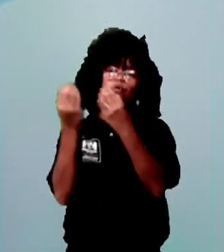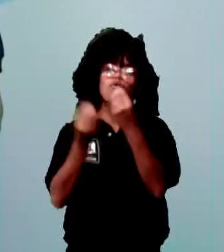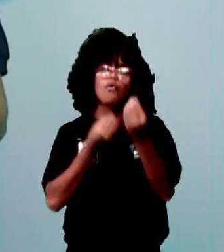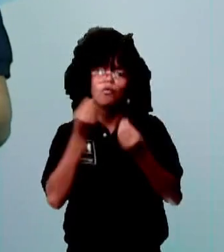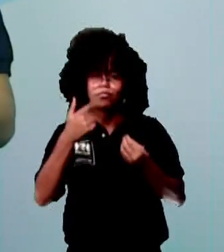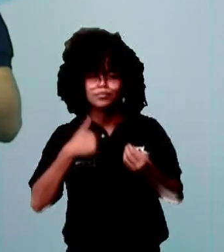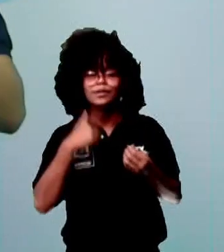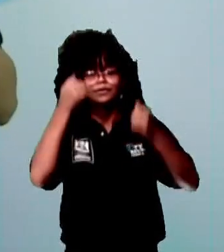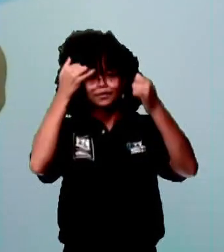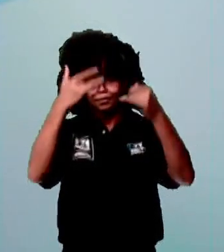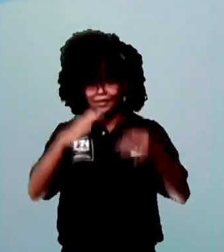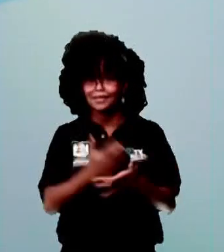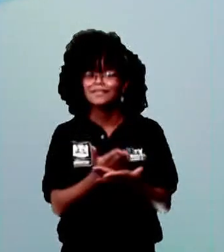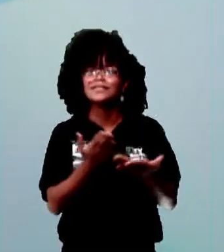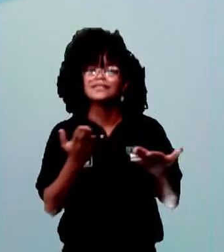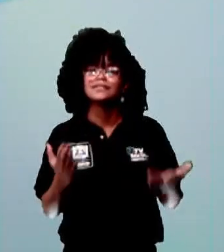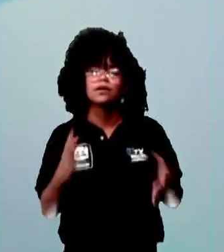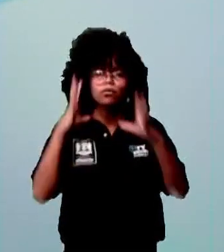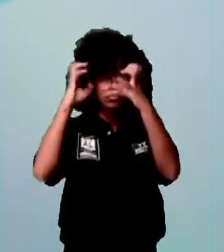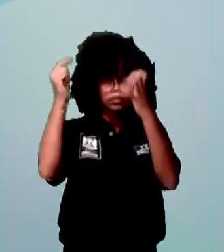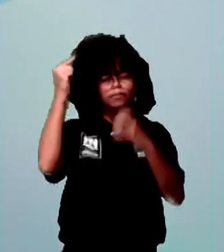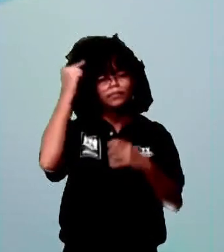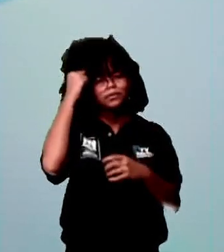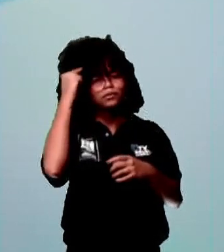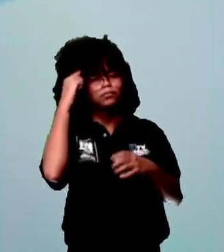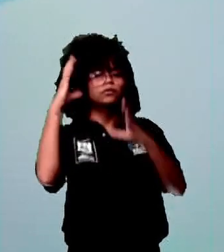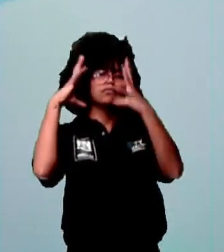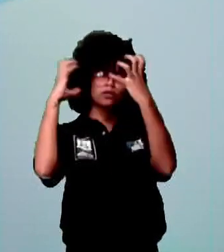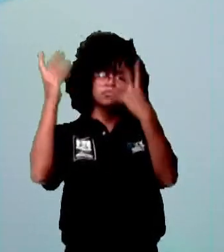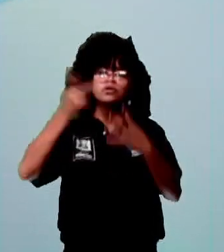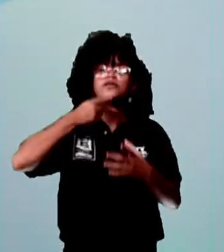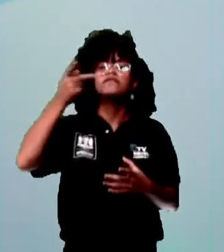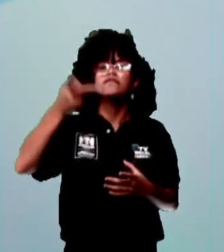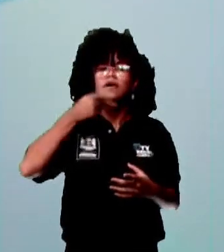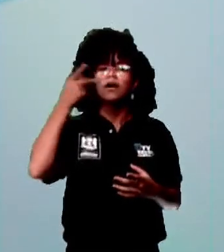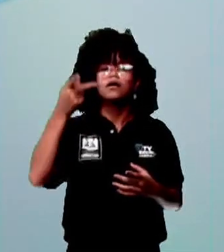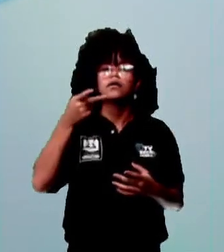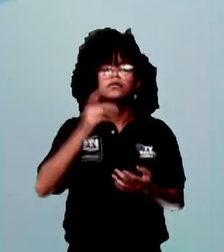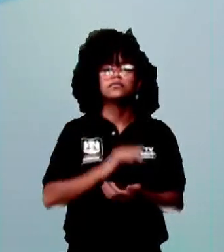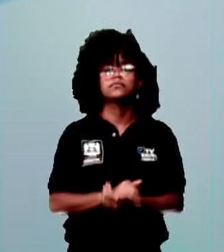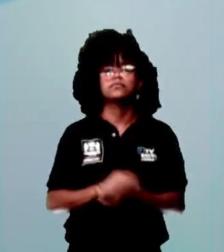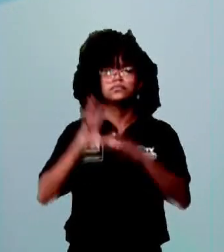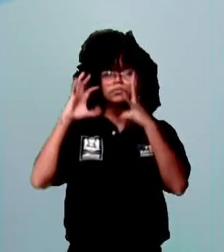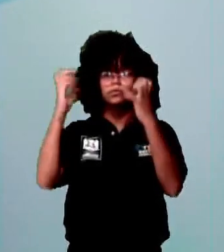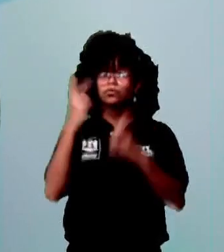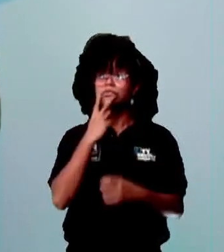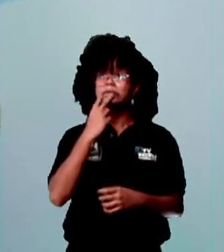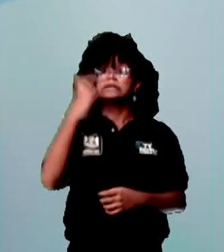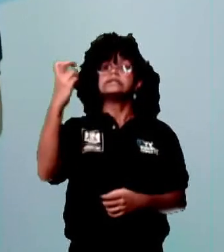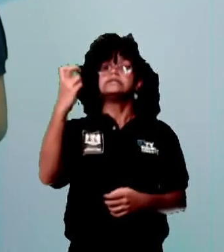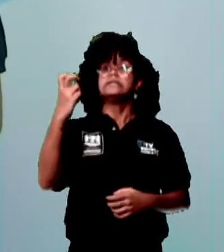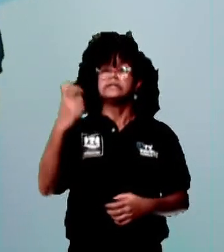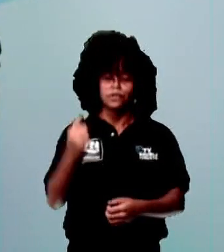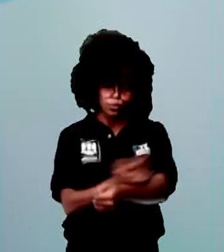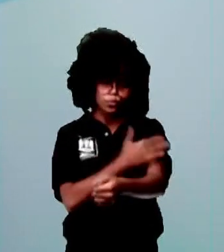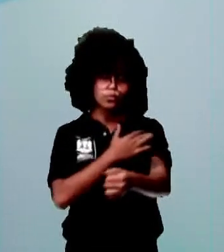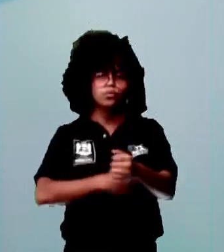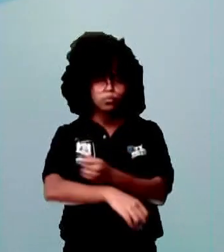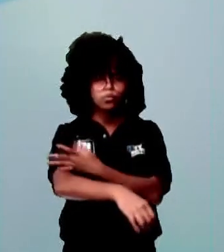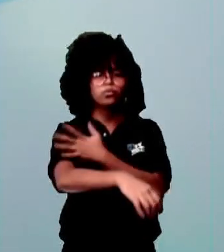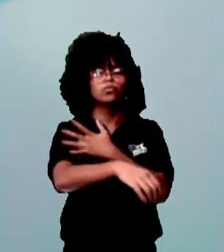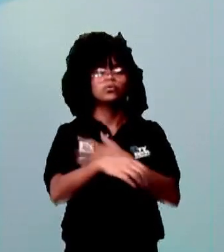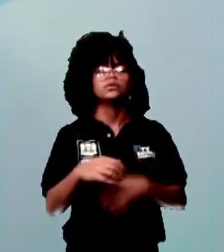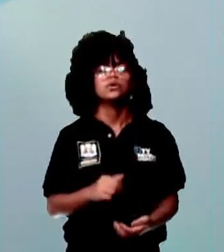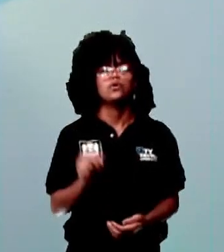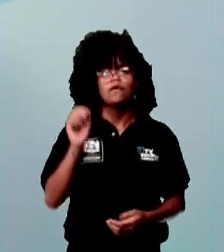expliquei a vocês, né? Balões de pensamento, balões de fala normal, balões de grito, de emoção. Abusem